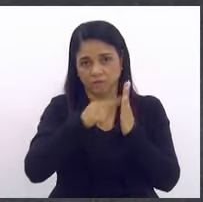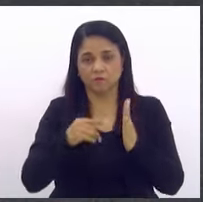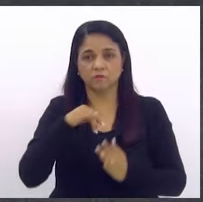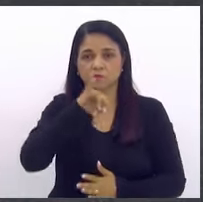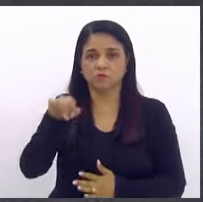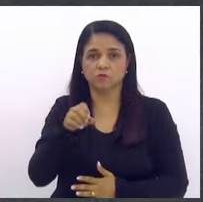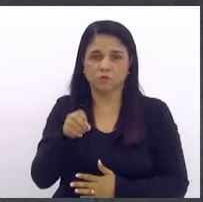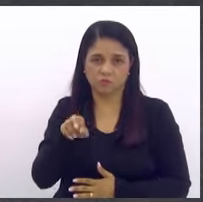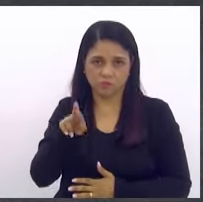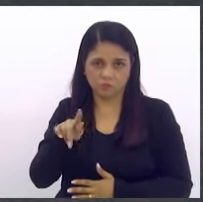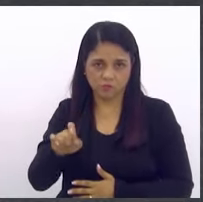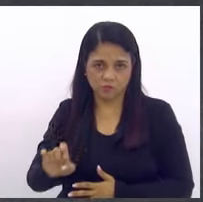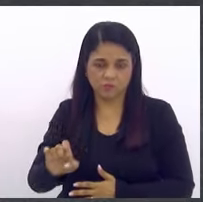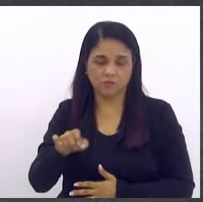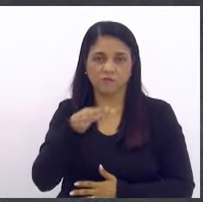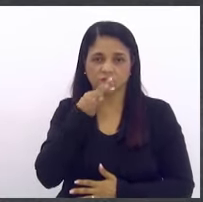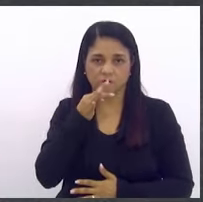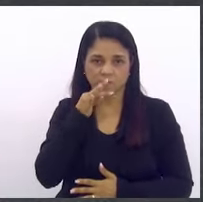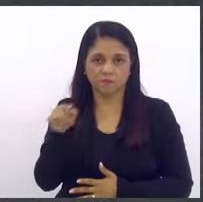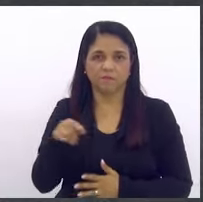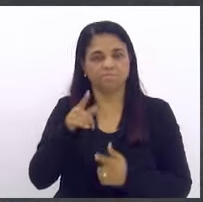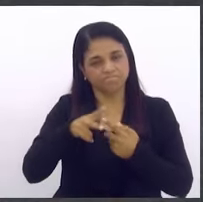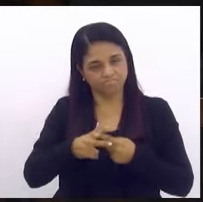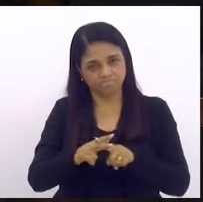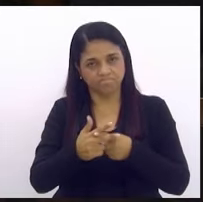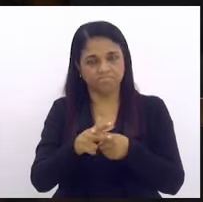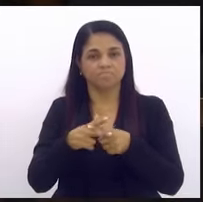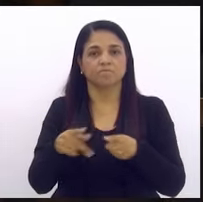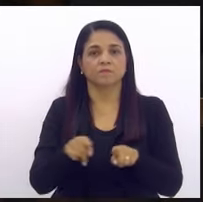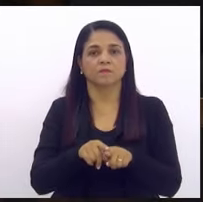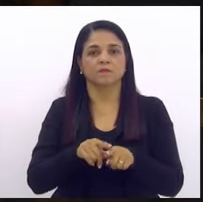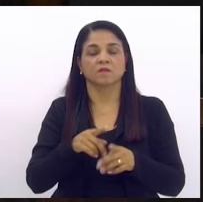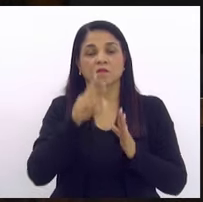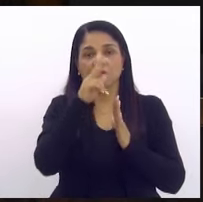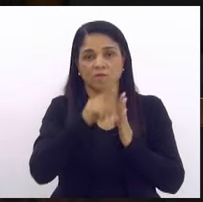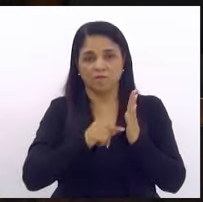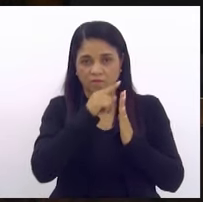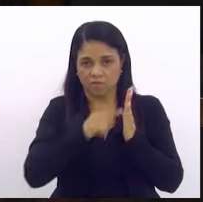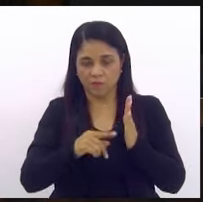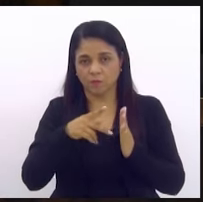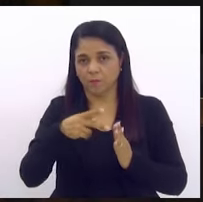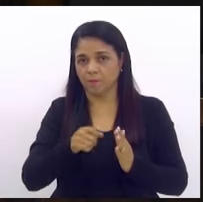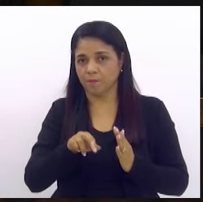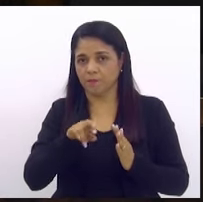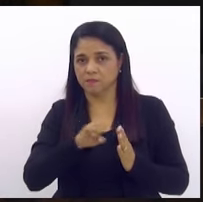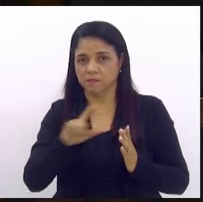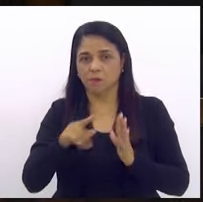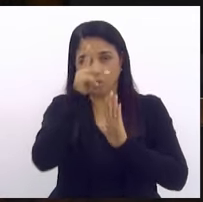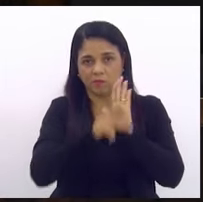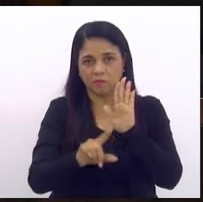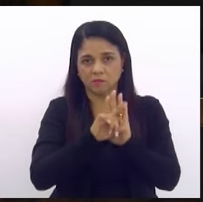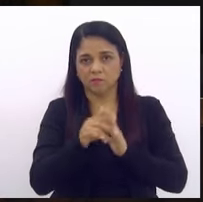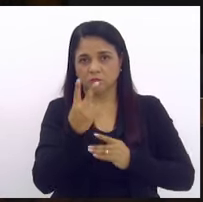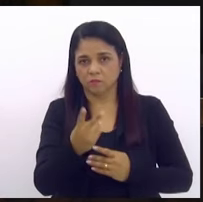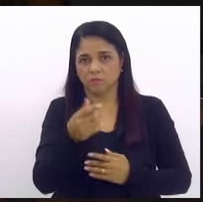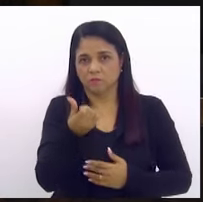Neto. Parecer é pela manutenção, presidente. Veto parcial aposto ao projeto de lei número